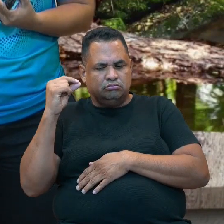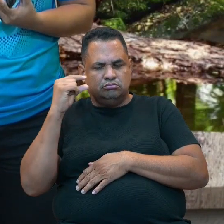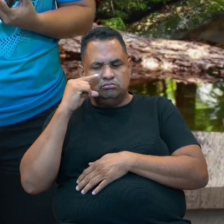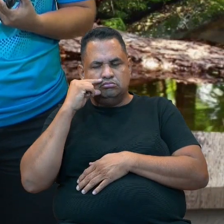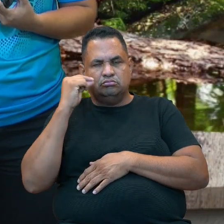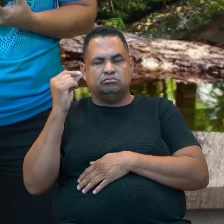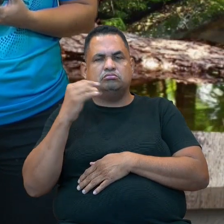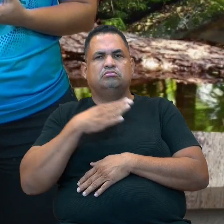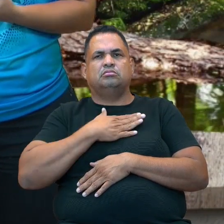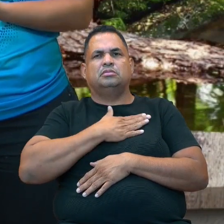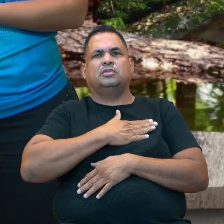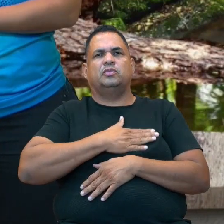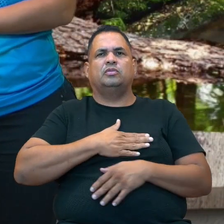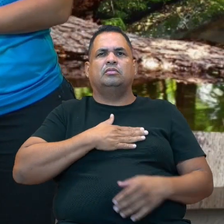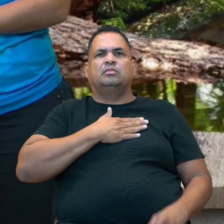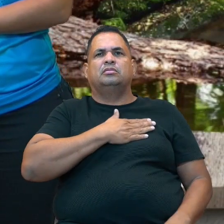né?